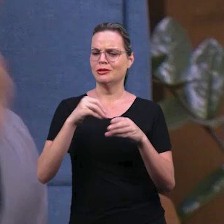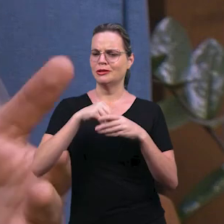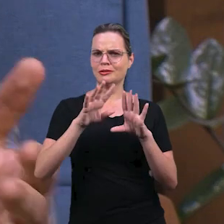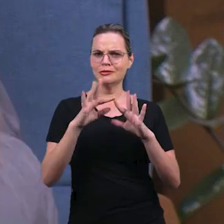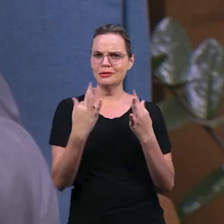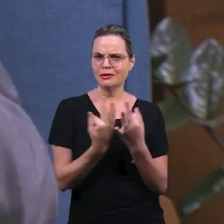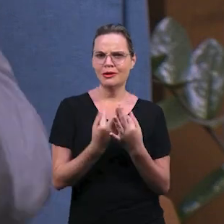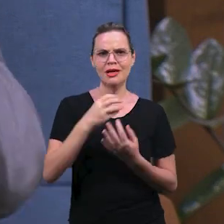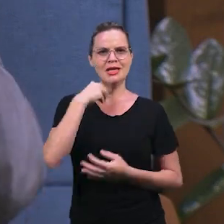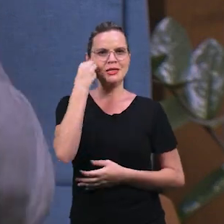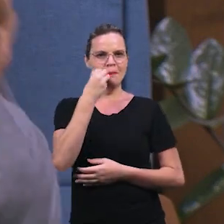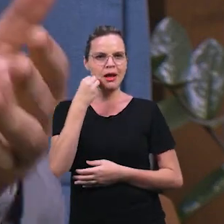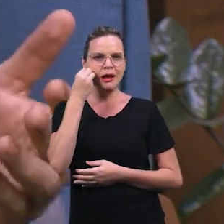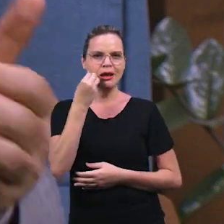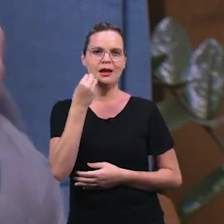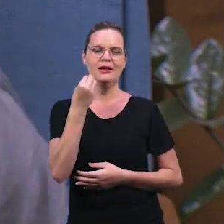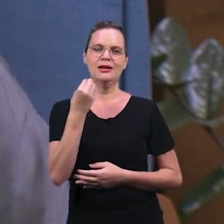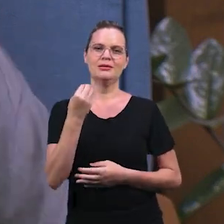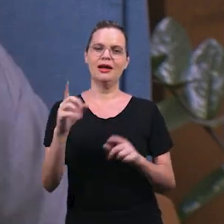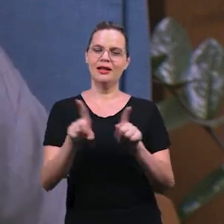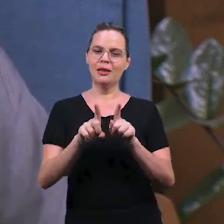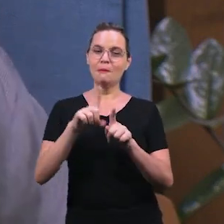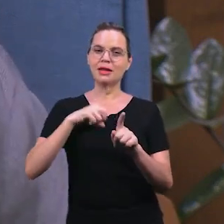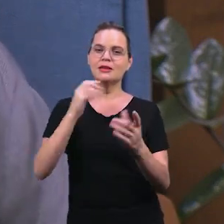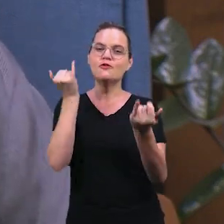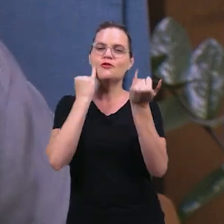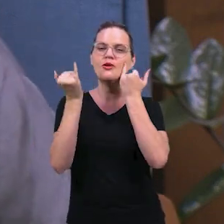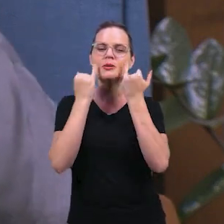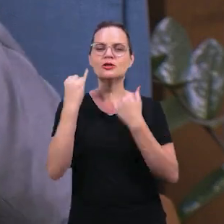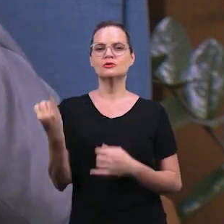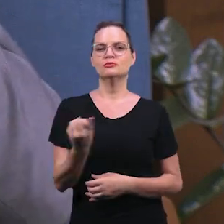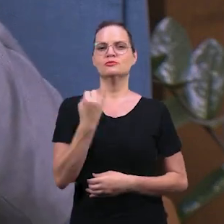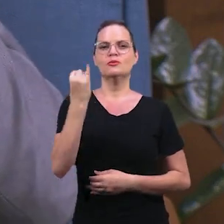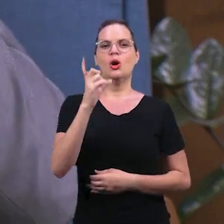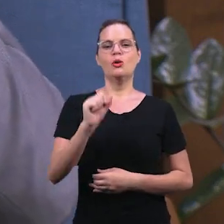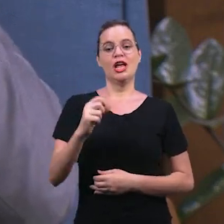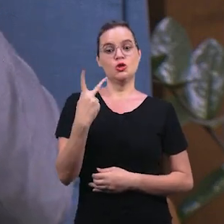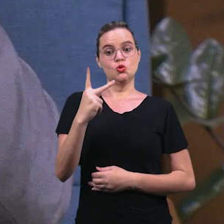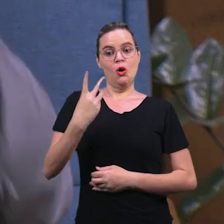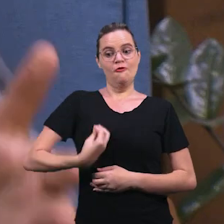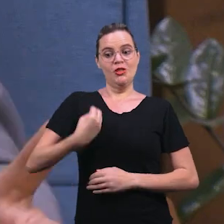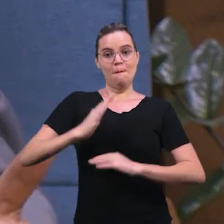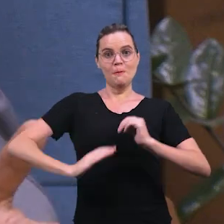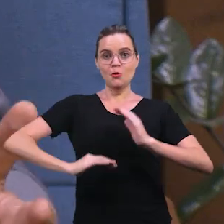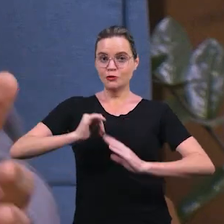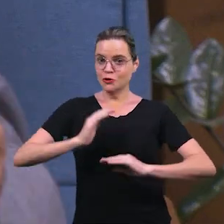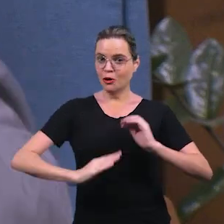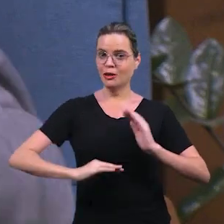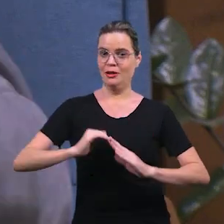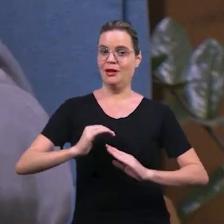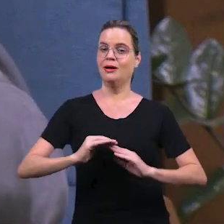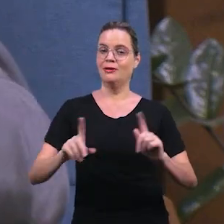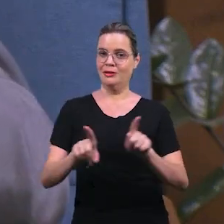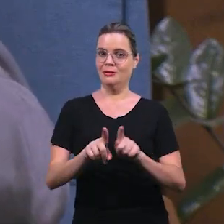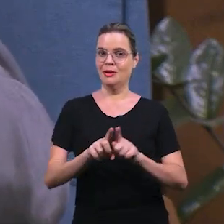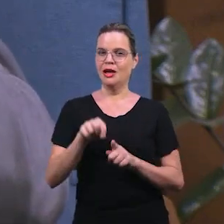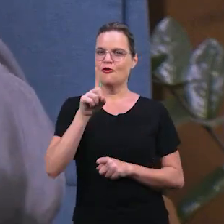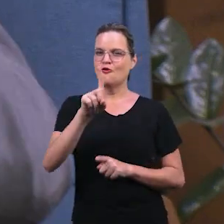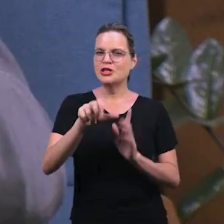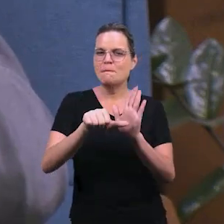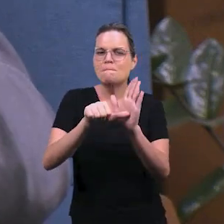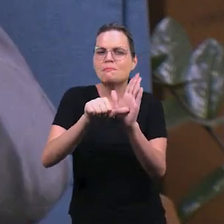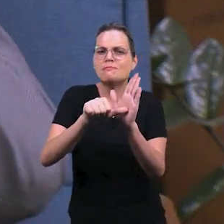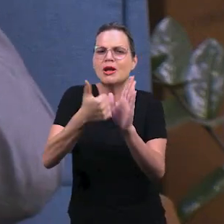dia, familiar, experiências familiares. Você tem informações importantes para a sua vida profissional. Você que